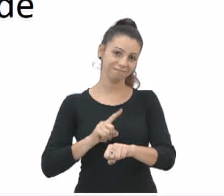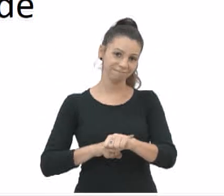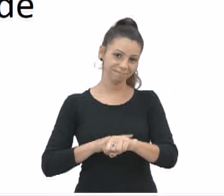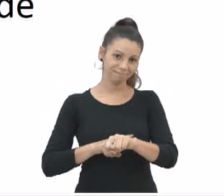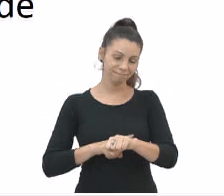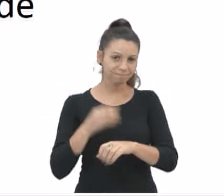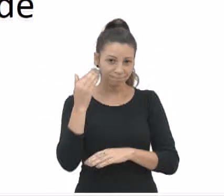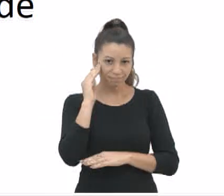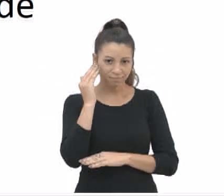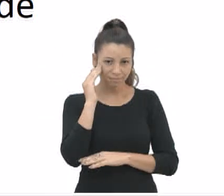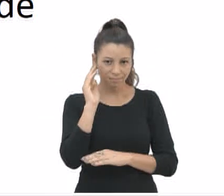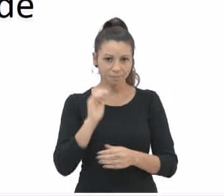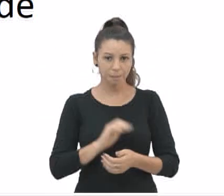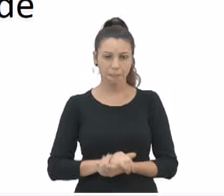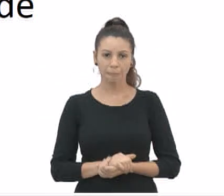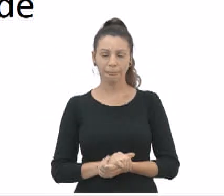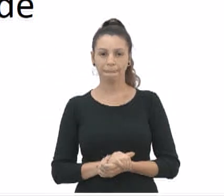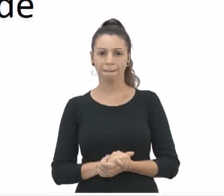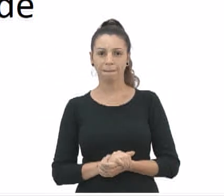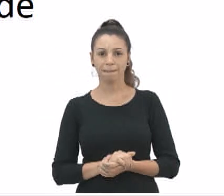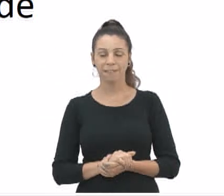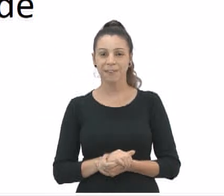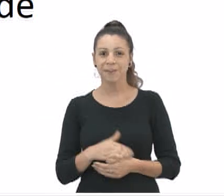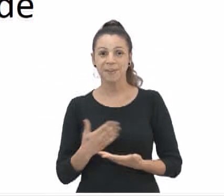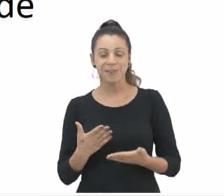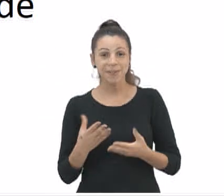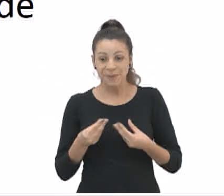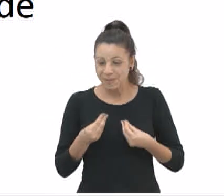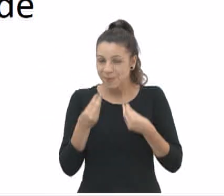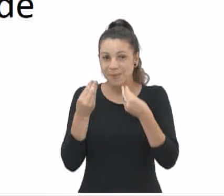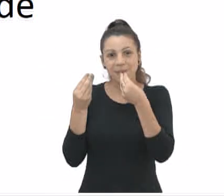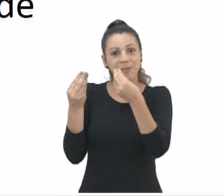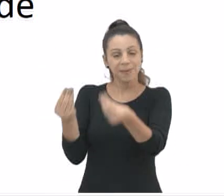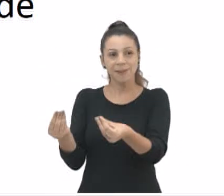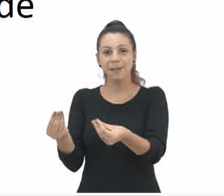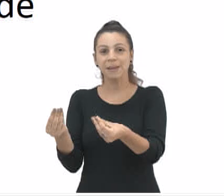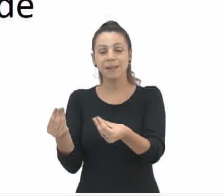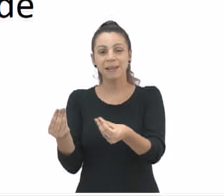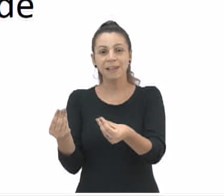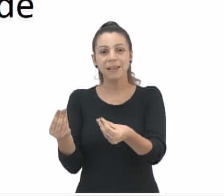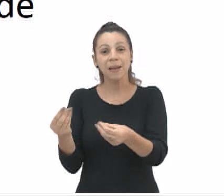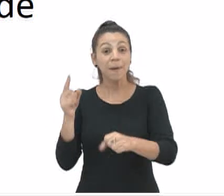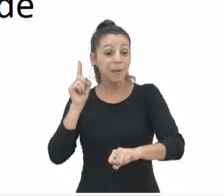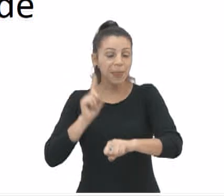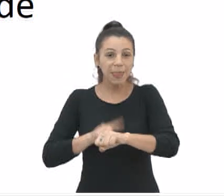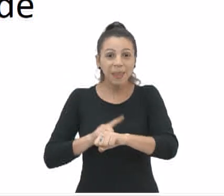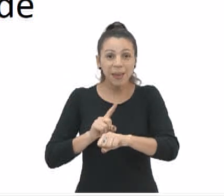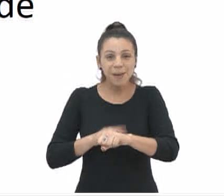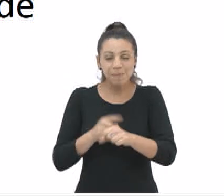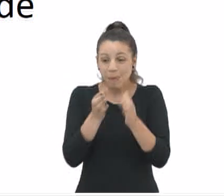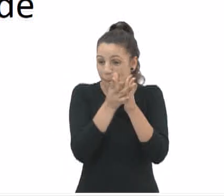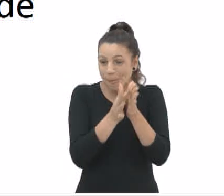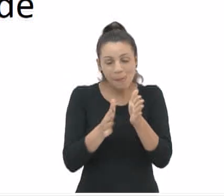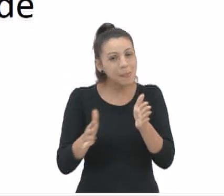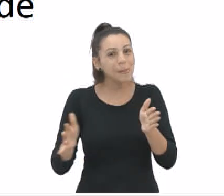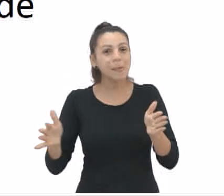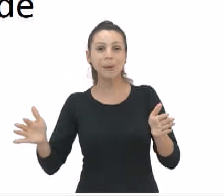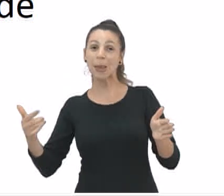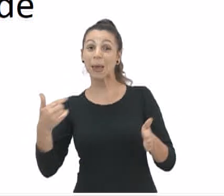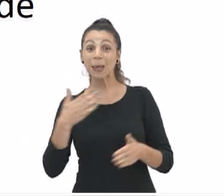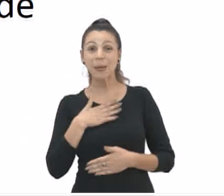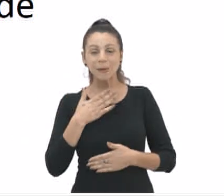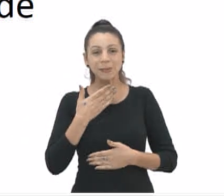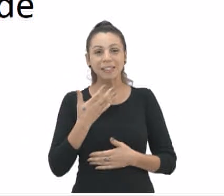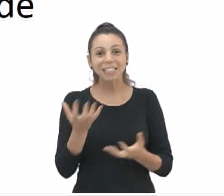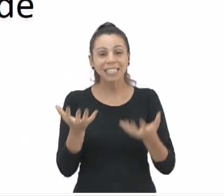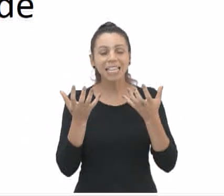Entendem? Valia mais do que me dar o livro, pelo tempo que eu quisesse. É